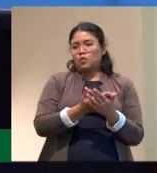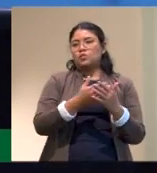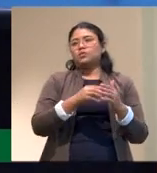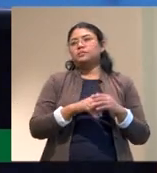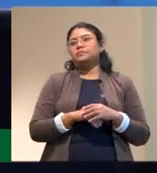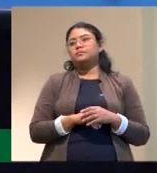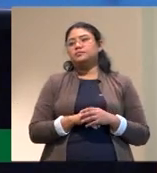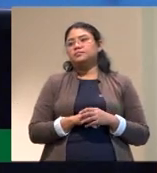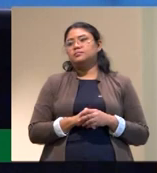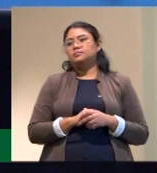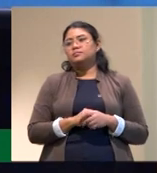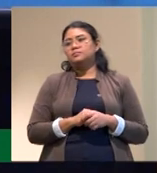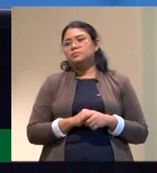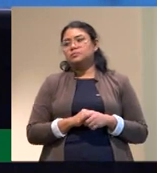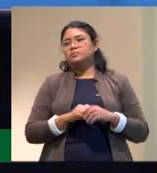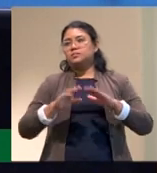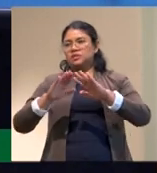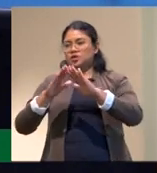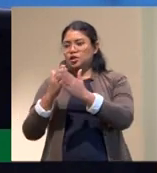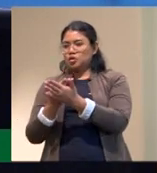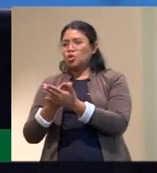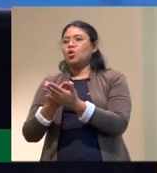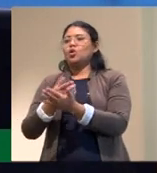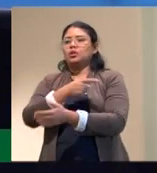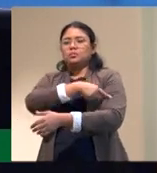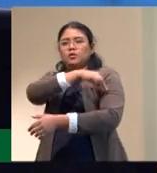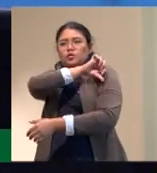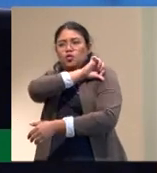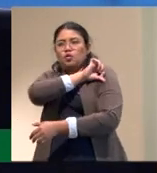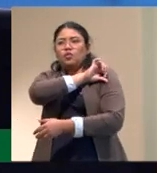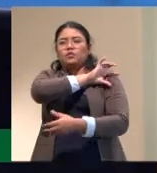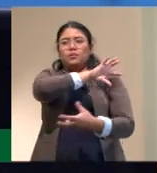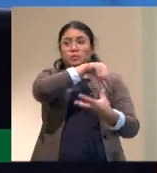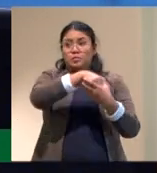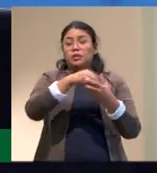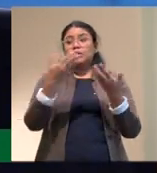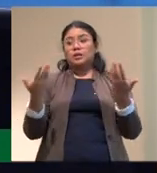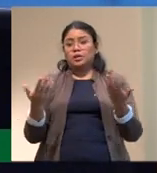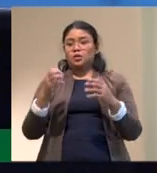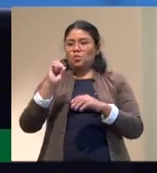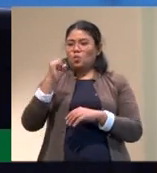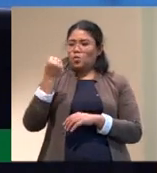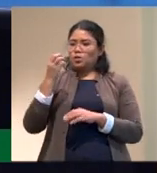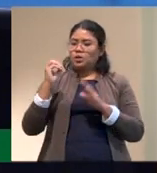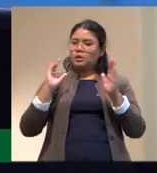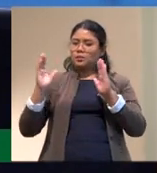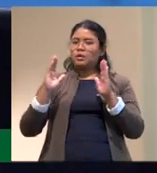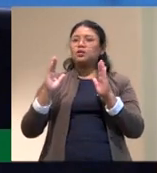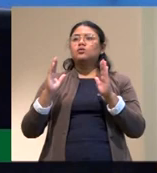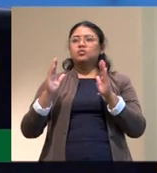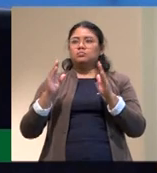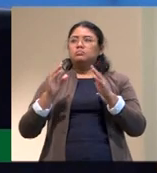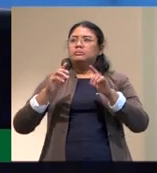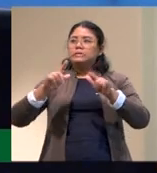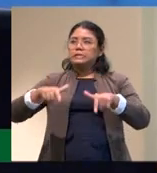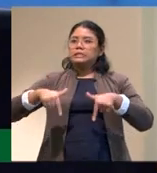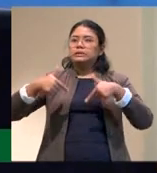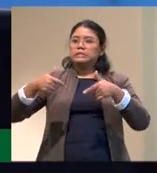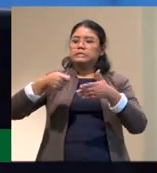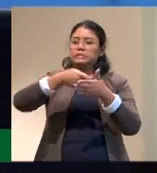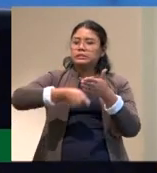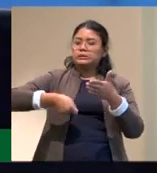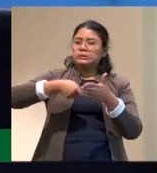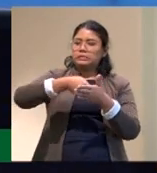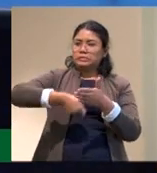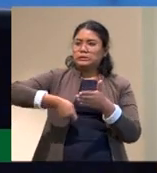de uma escola de ensino fundamental na rede pública. A partir dos anos 80, se expandiu como uma luta, né? Não foi dado,